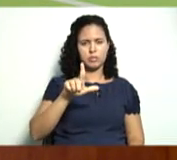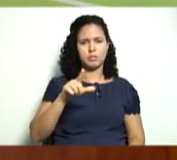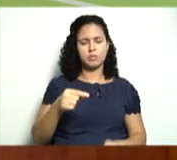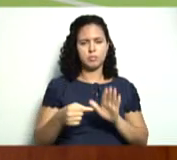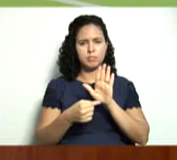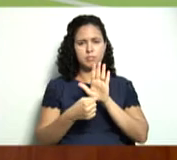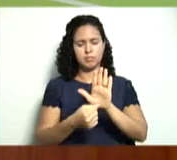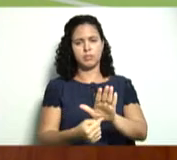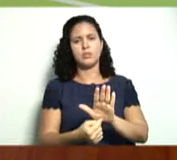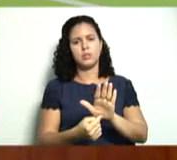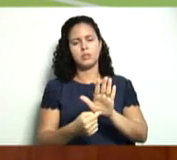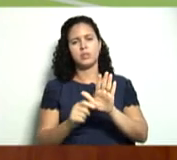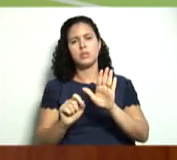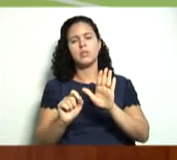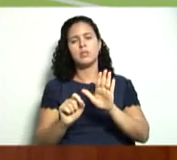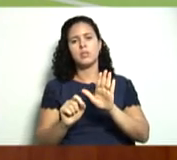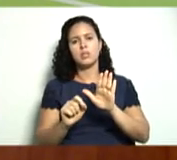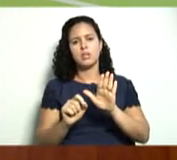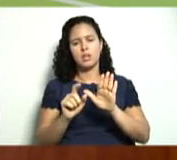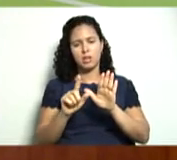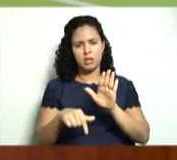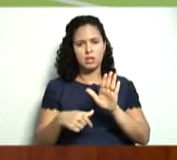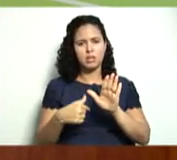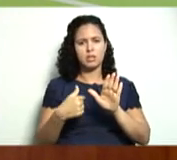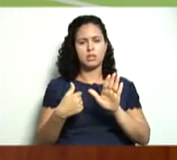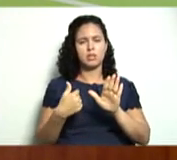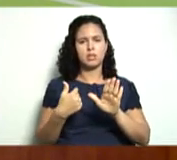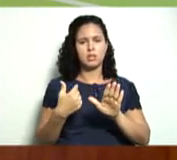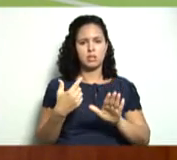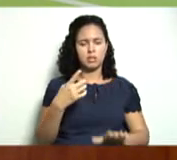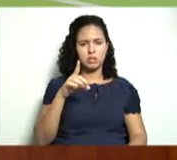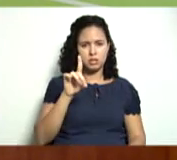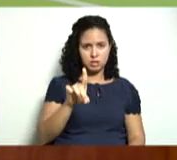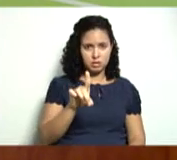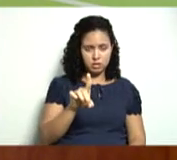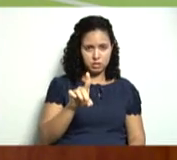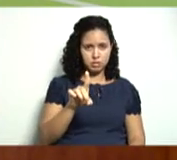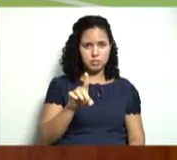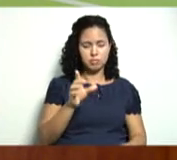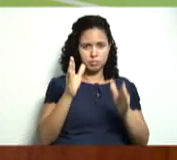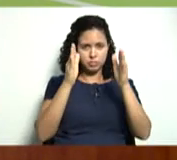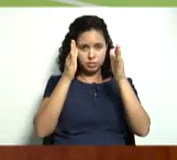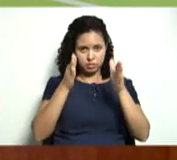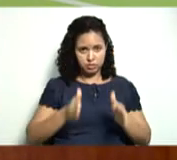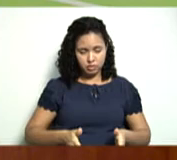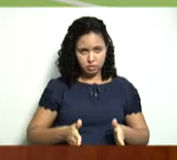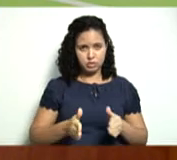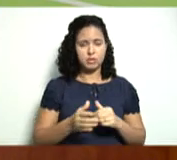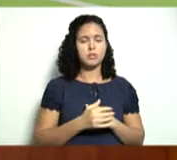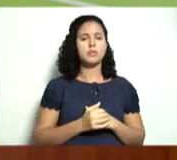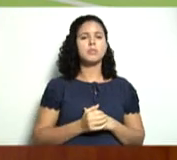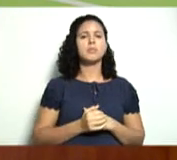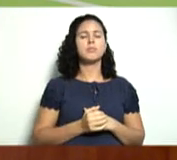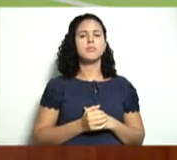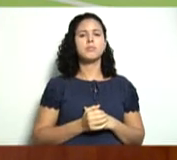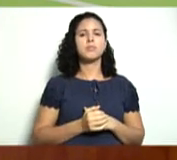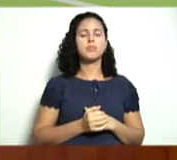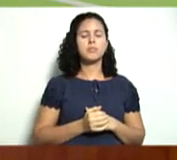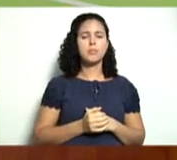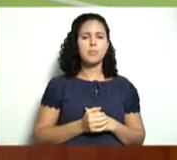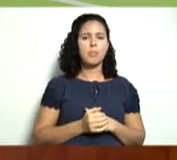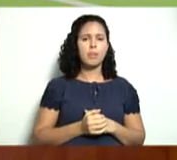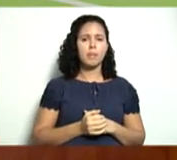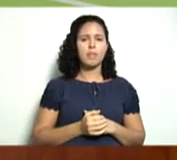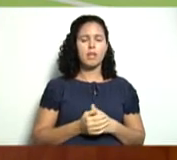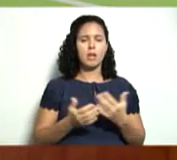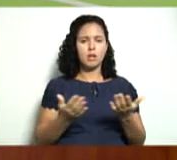por a mais b la na própria ferramenta que a resposta correta é a letra d que é justificado com a gente então vamos desconsiderar isso aí e agora a gente passa